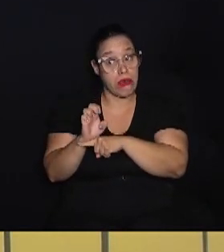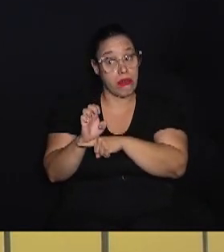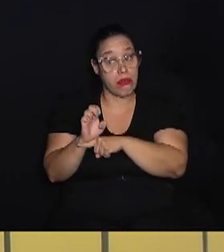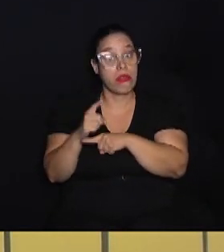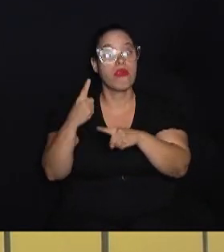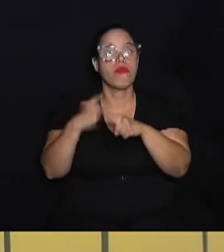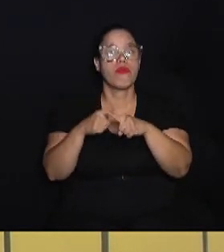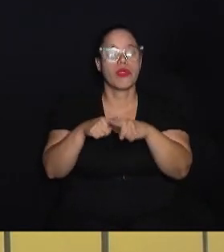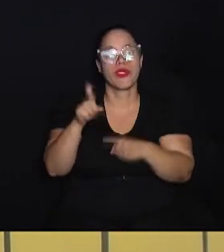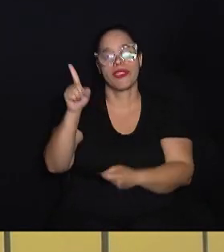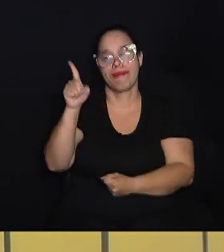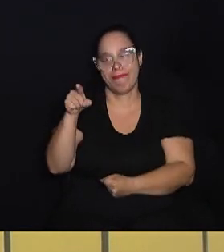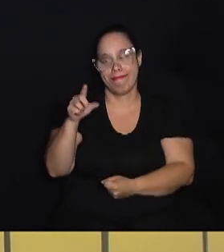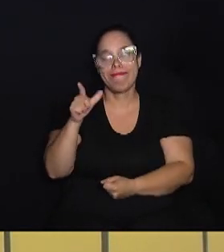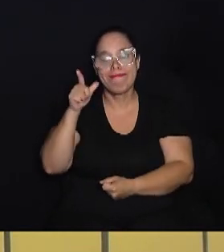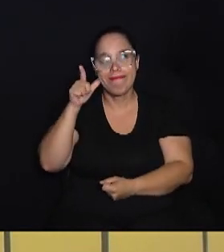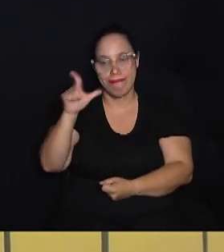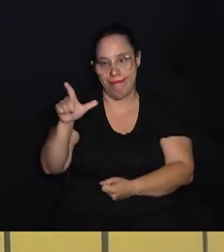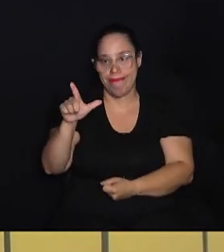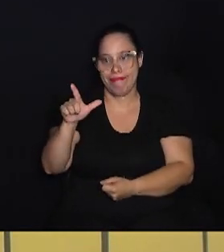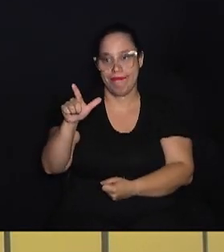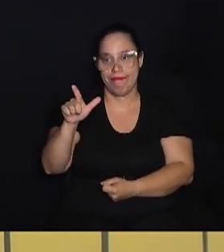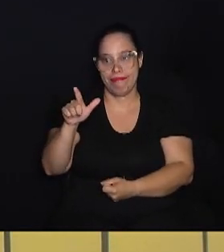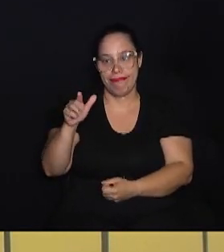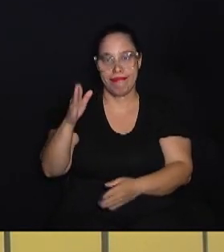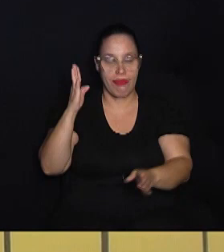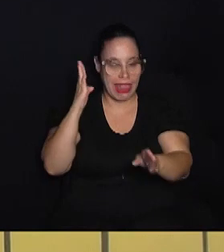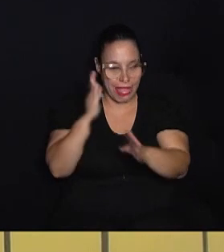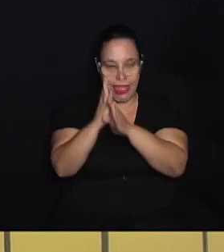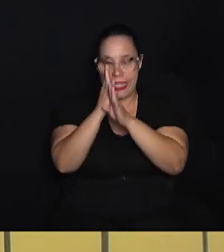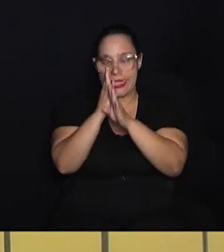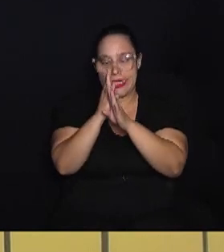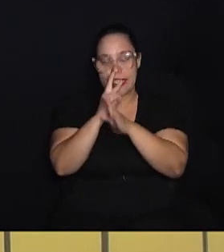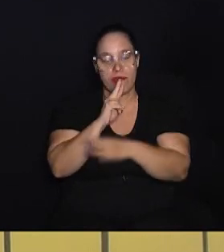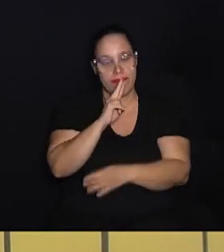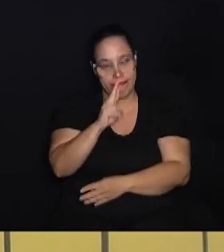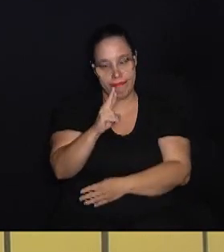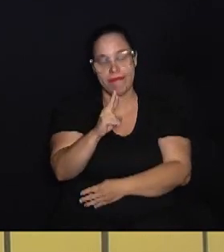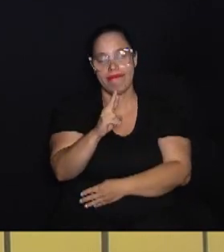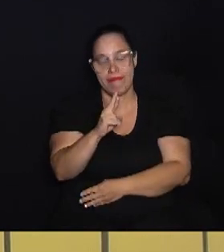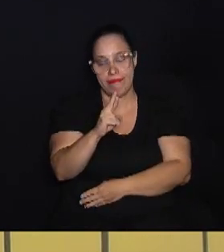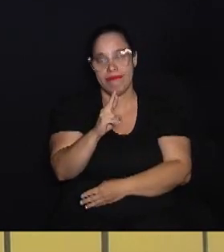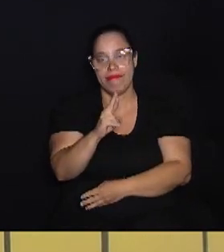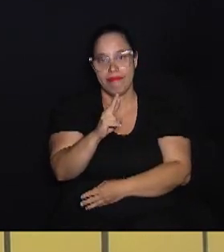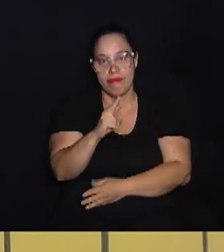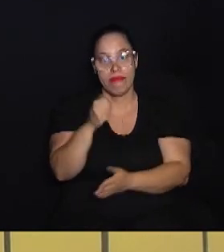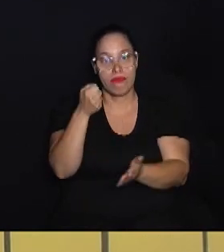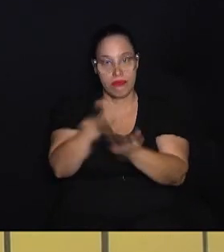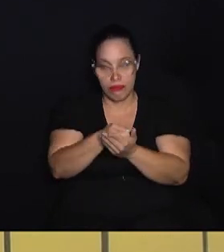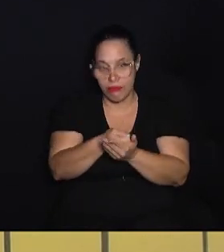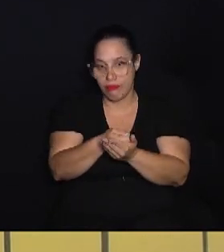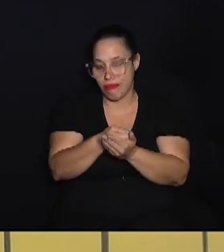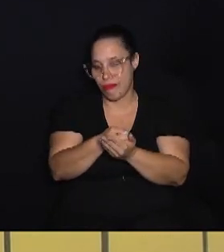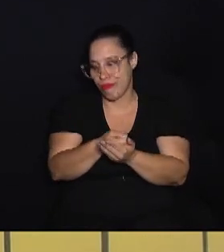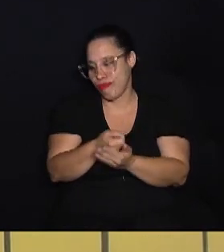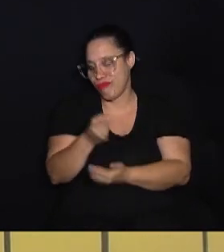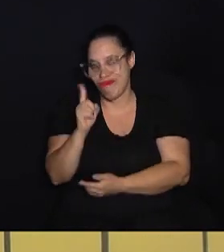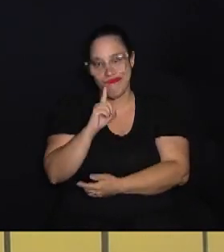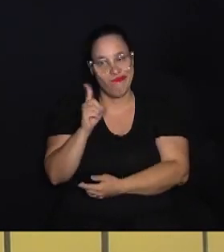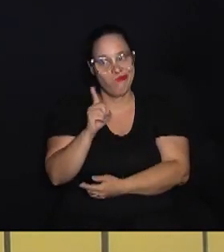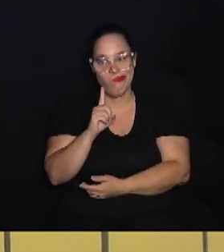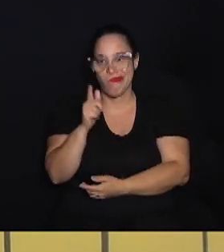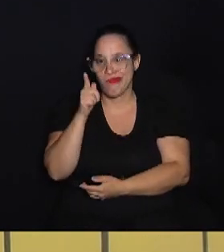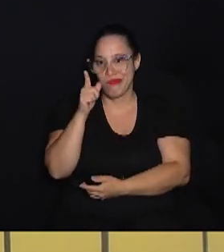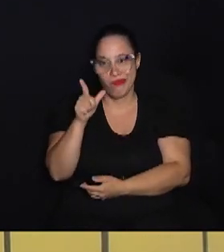porque aí sim a gente vai conseguir alcançar resultados que são realmente efetivos, senão a gente não